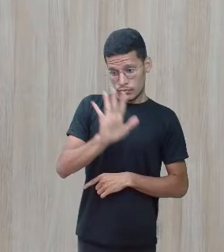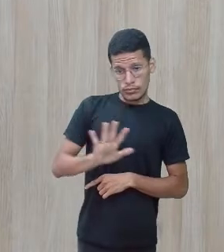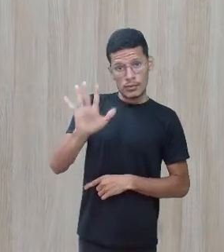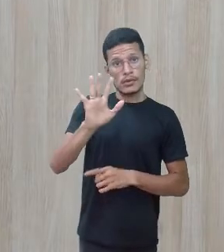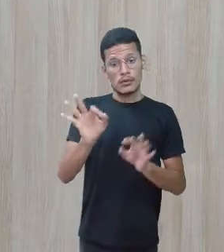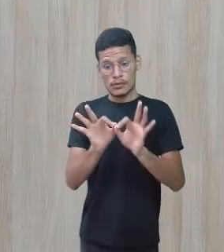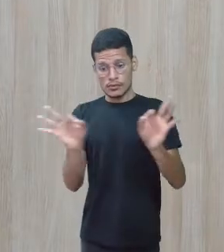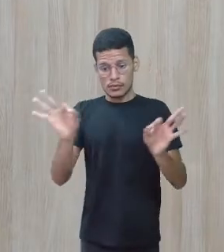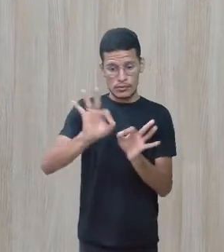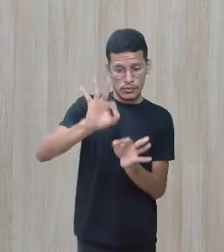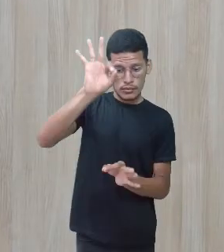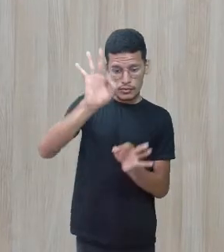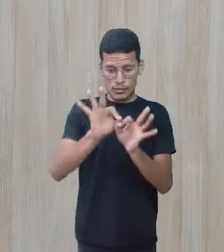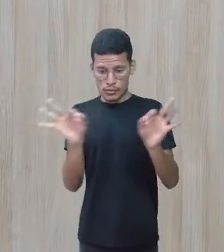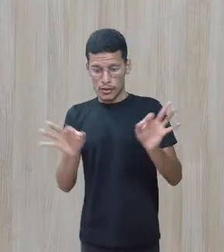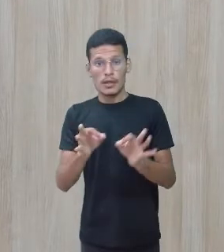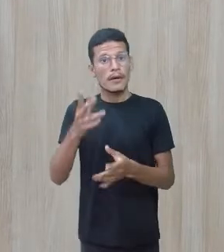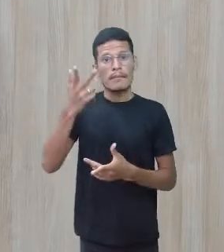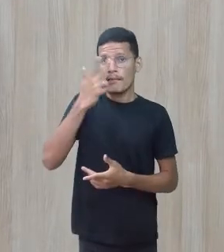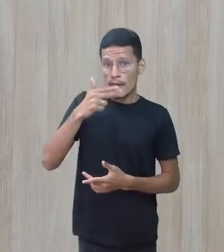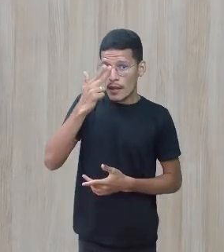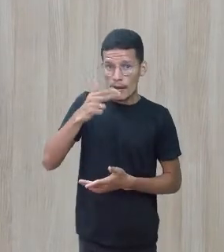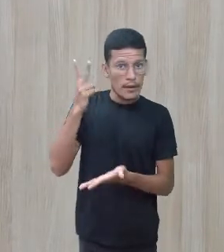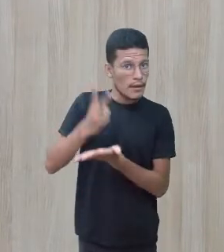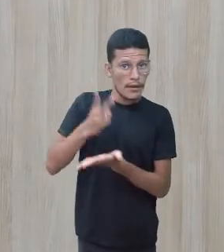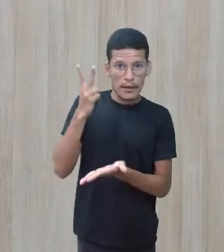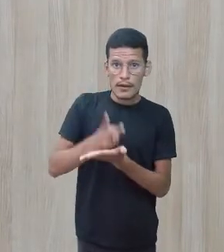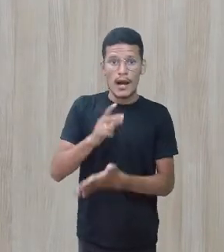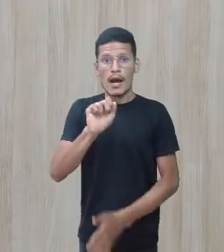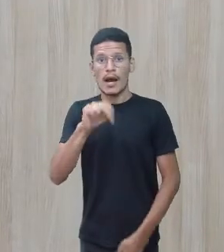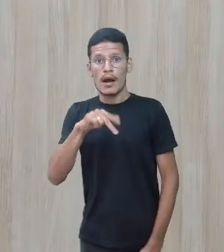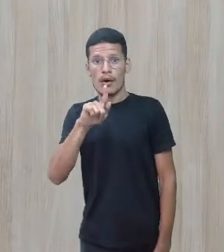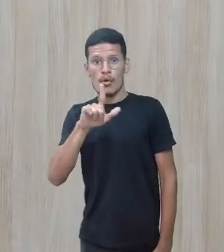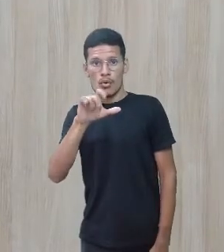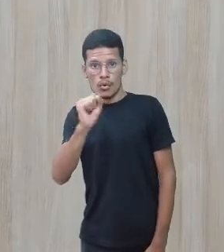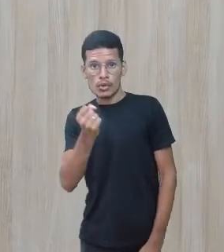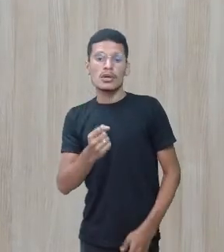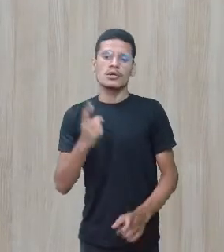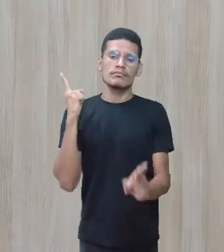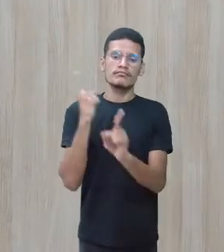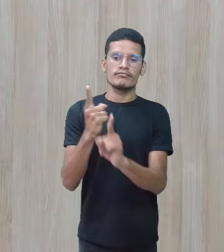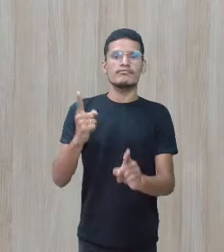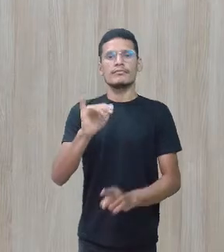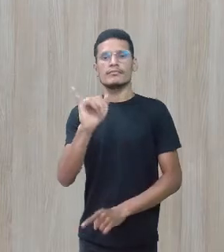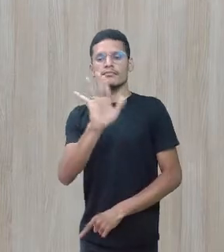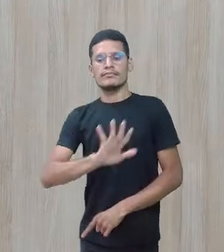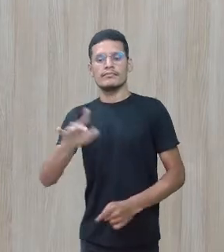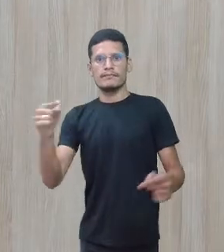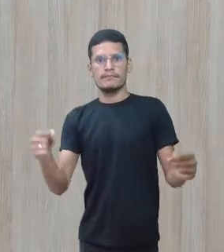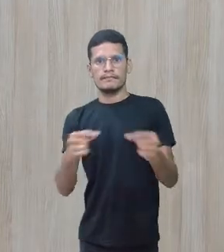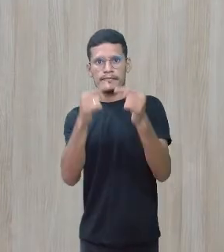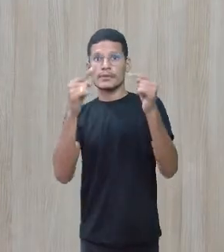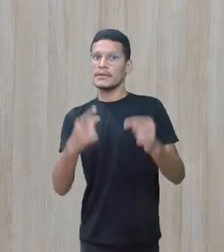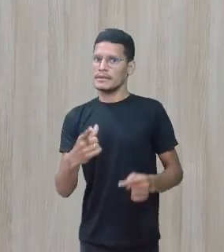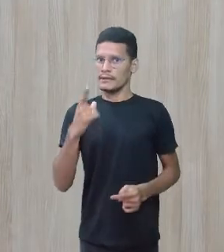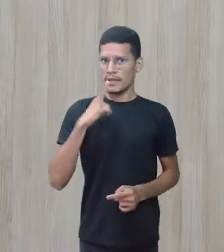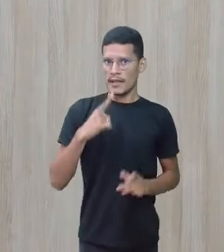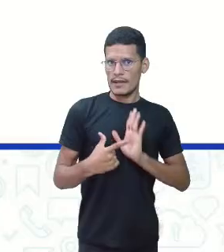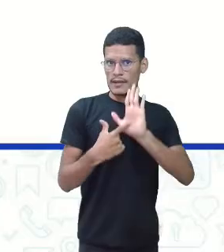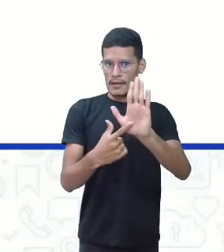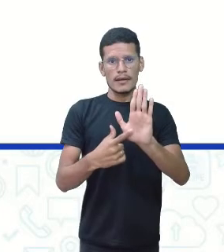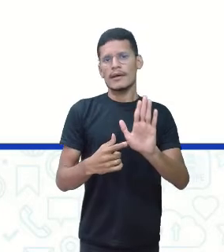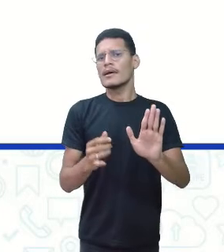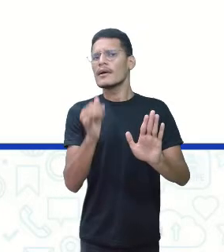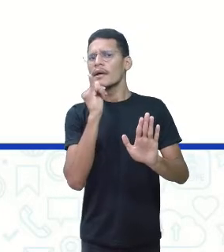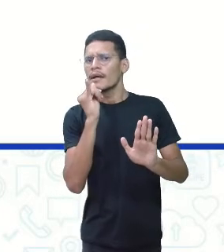ampliar, reduzir, mantendo os ângulos, a gente começa a achar figuras semelhantes. Aqui eu botei um exemplo relativamente simples de